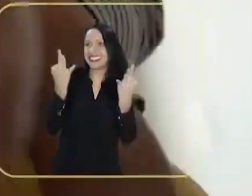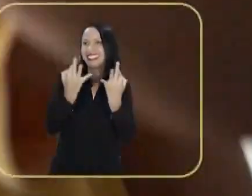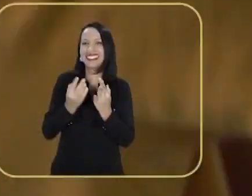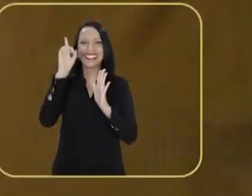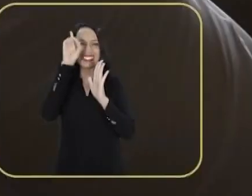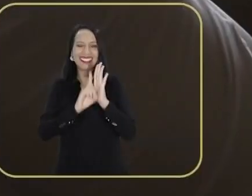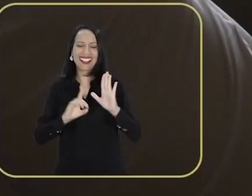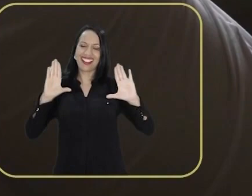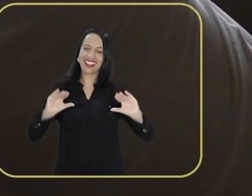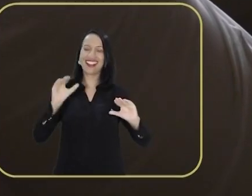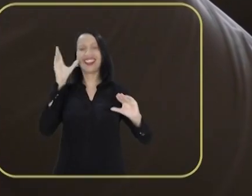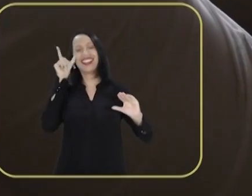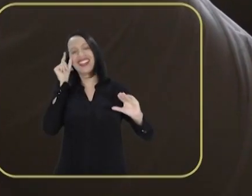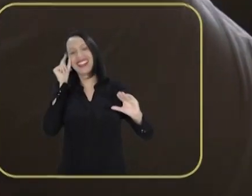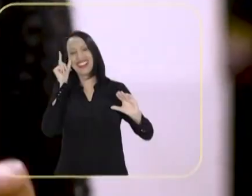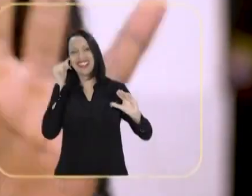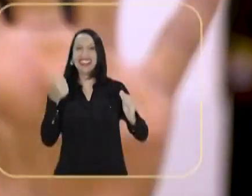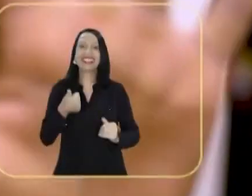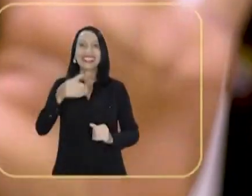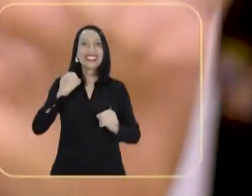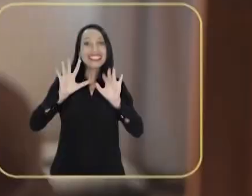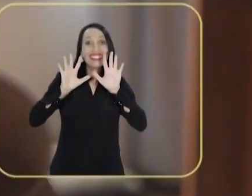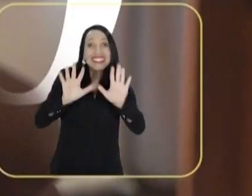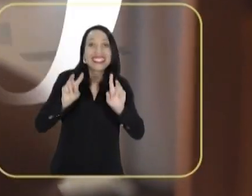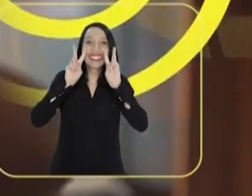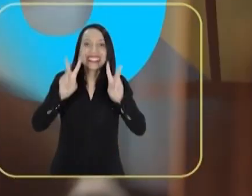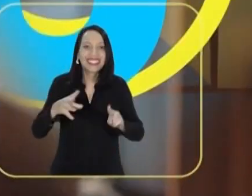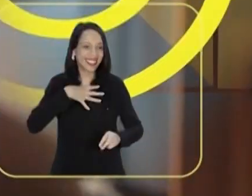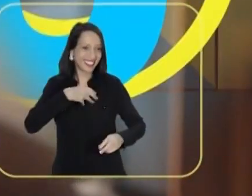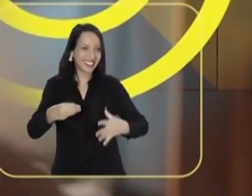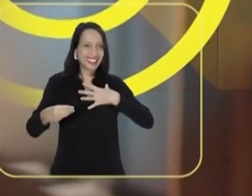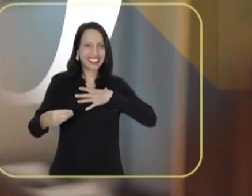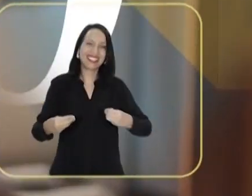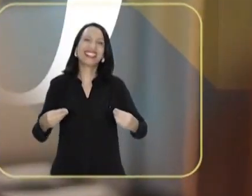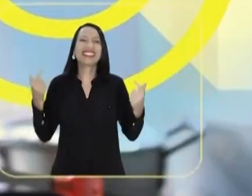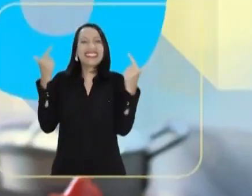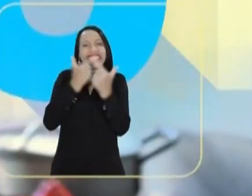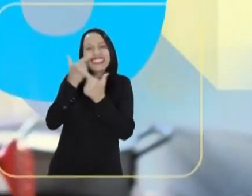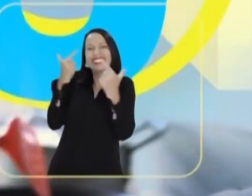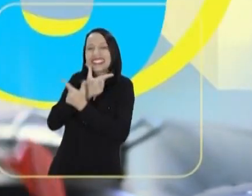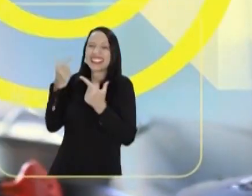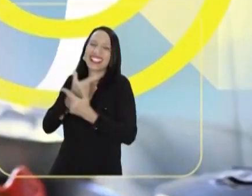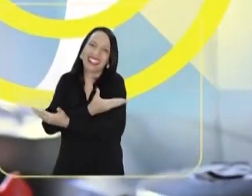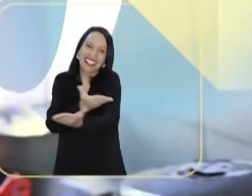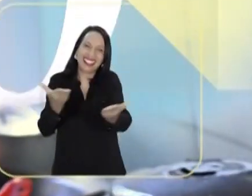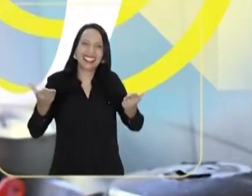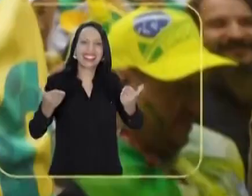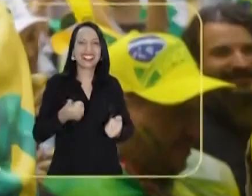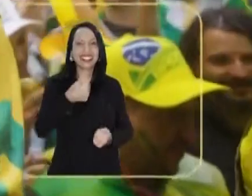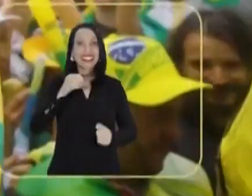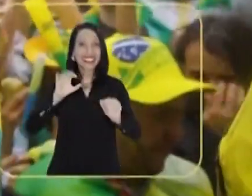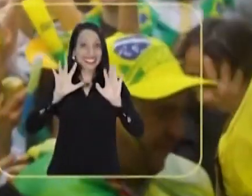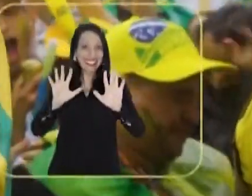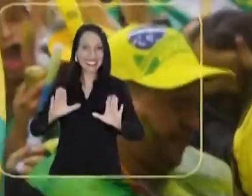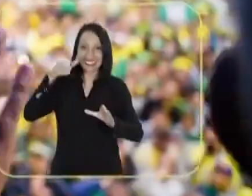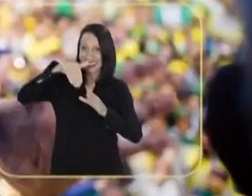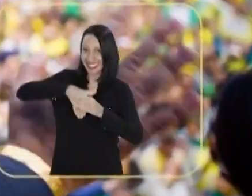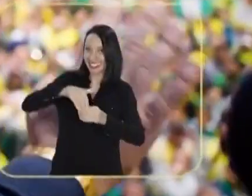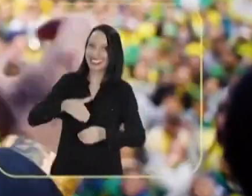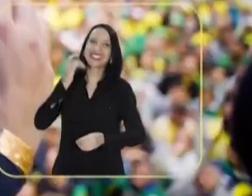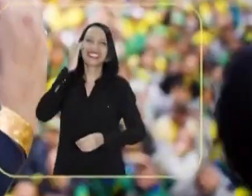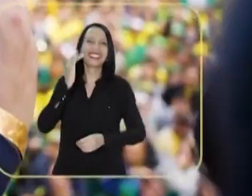com direito a soneca no sofá. 10 é ver os filhos dando aquela risada gostosa. 10 é